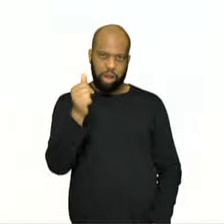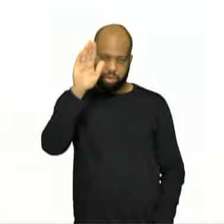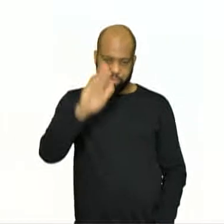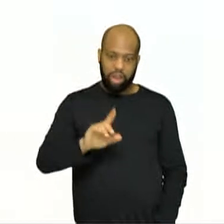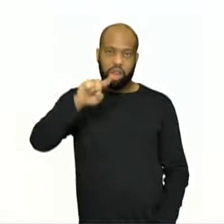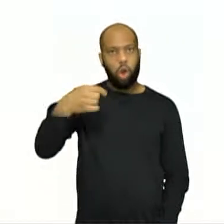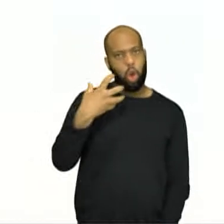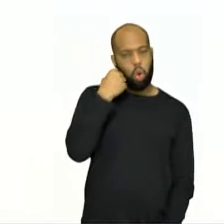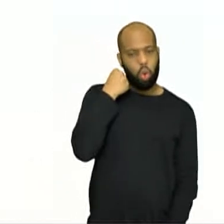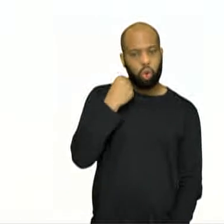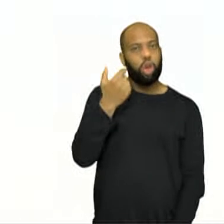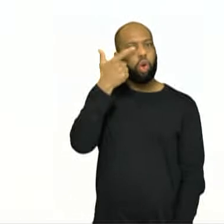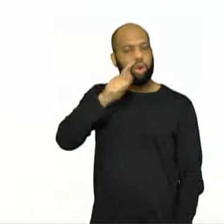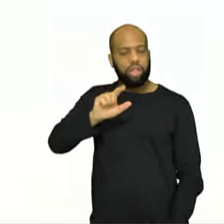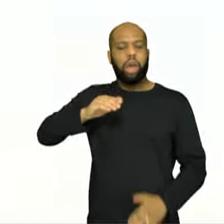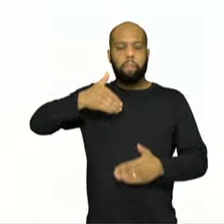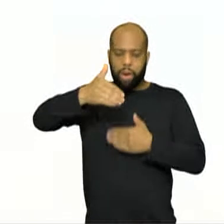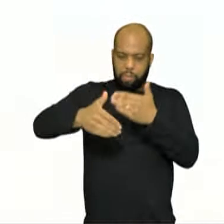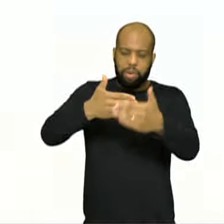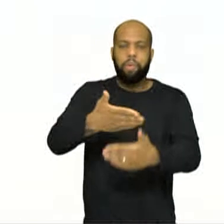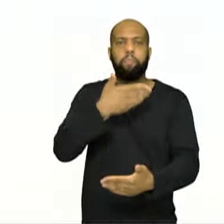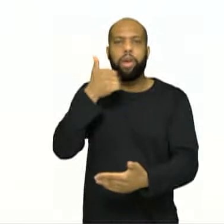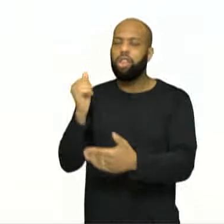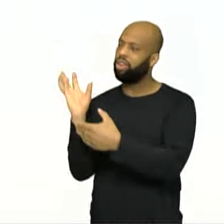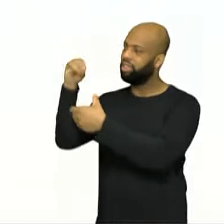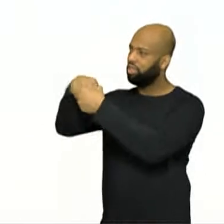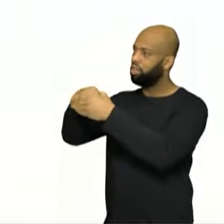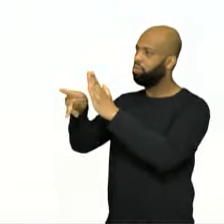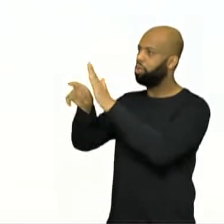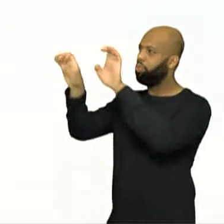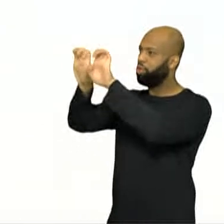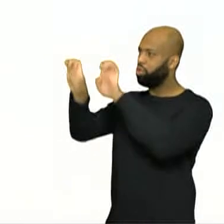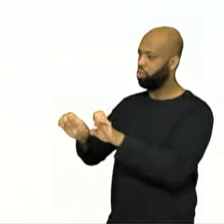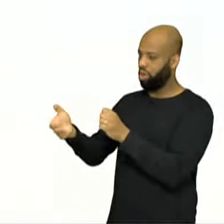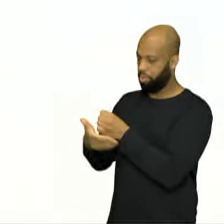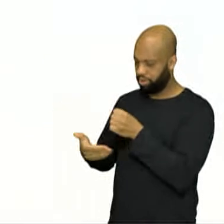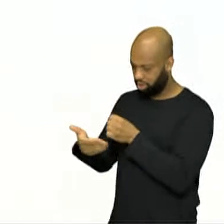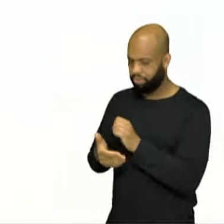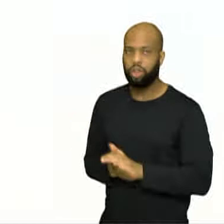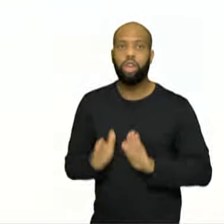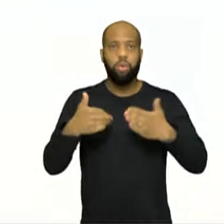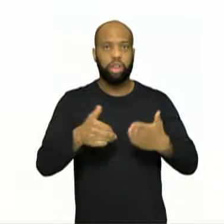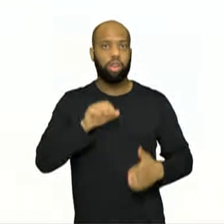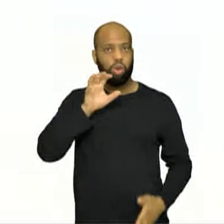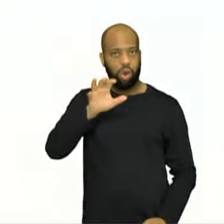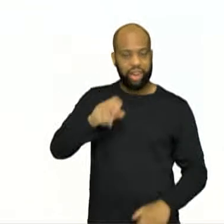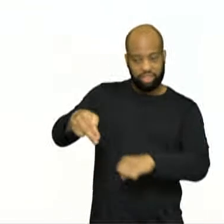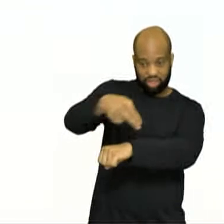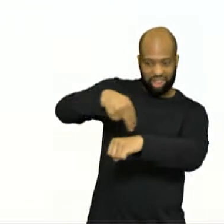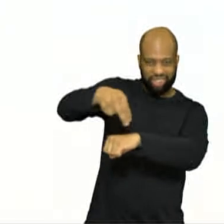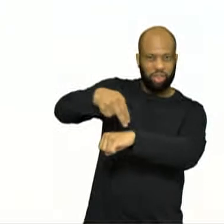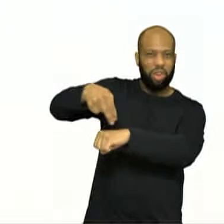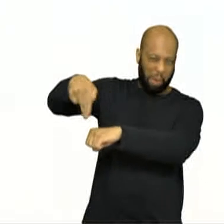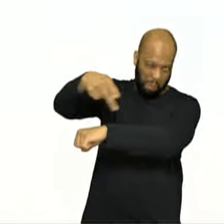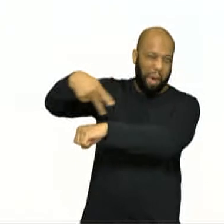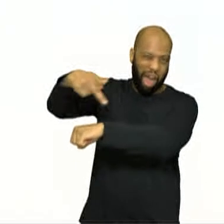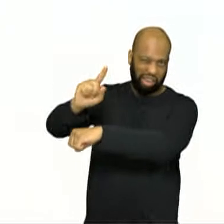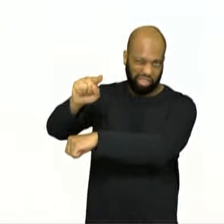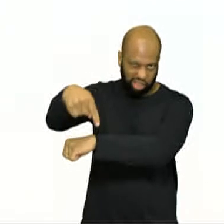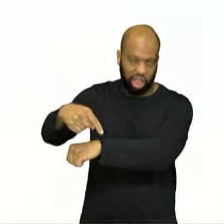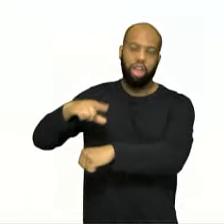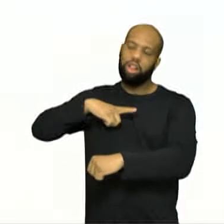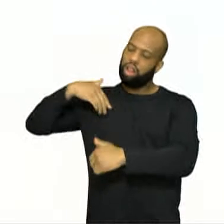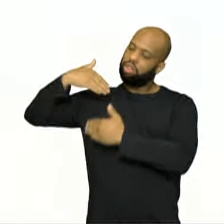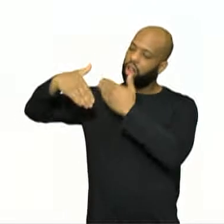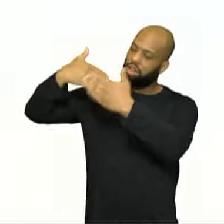barato, foi esculpindo a melhoria interna da sua infraestrutura. Então, essas nações foram gradativamente